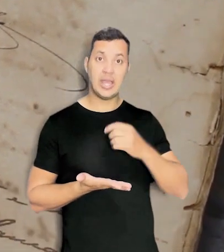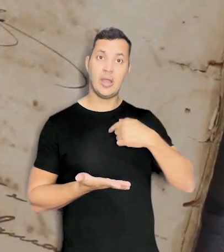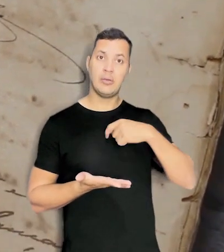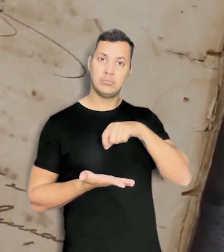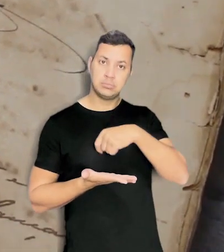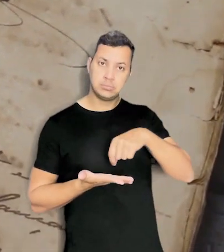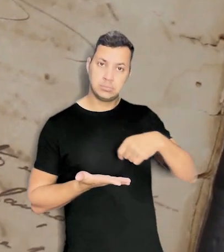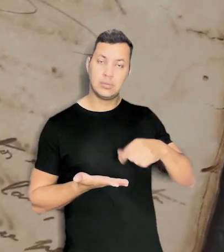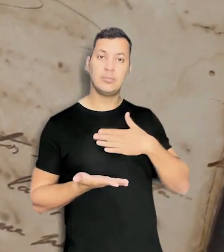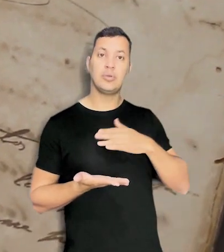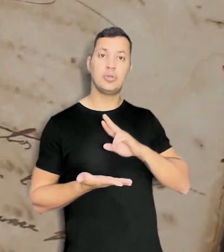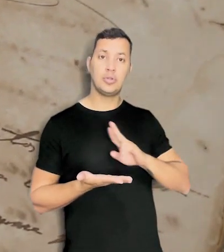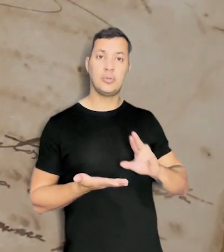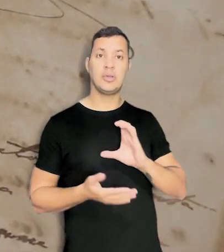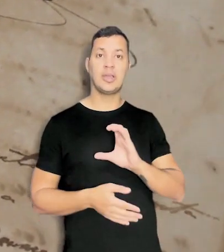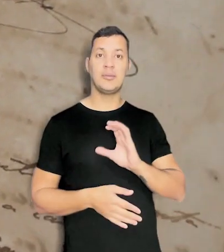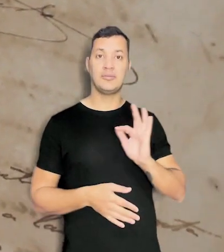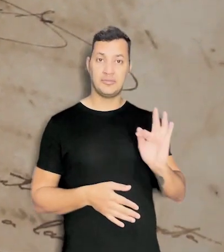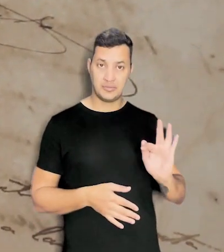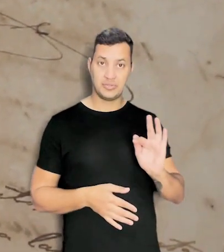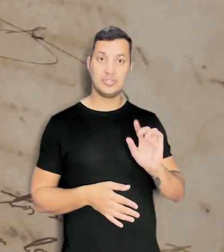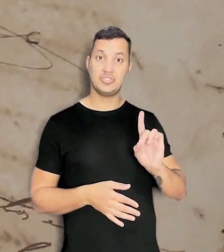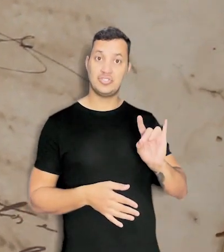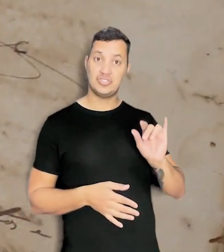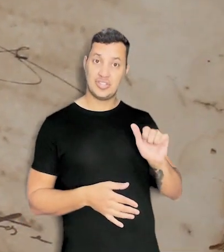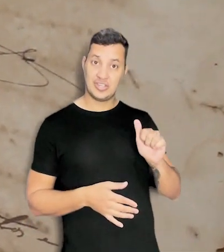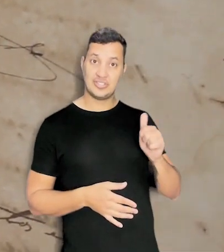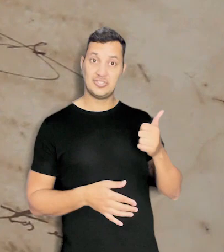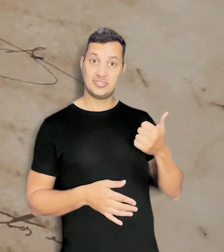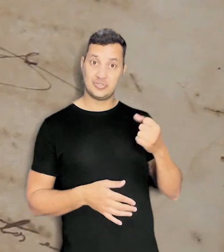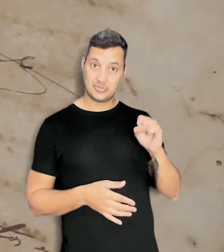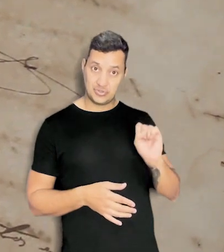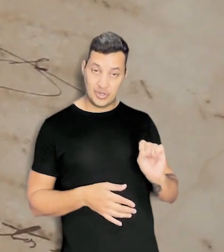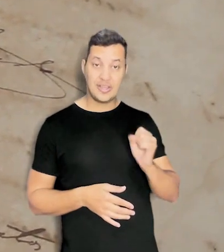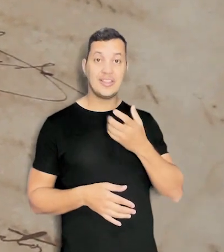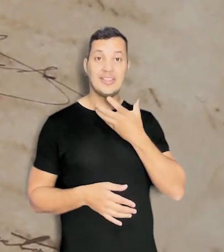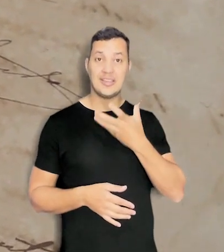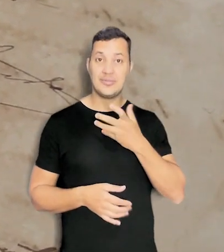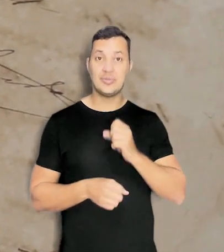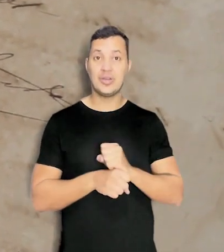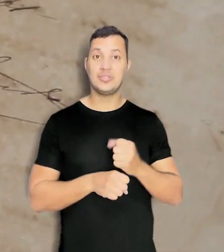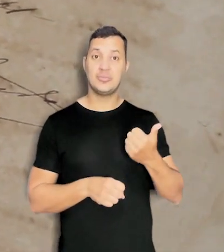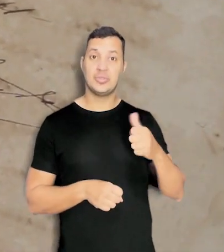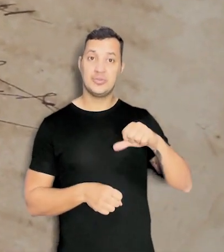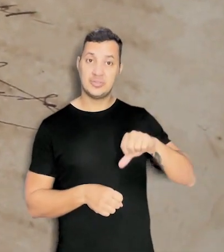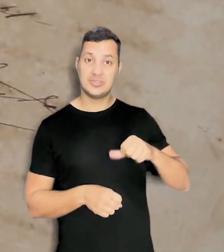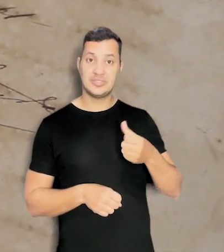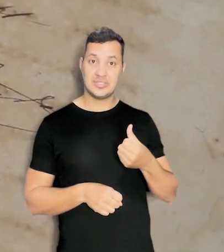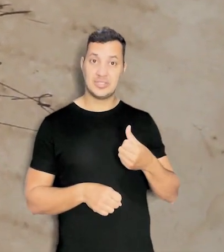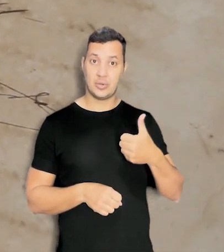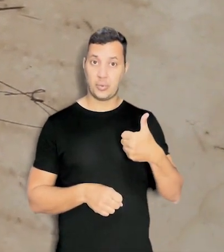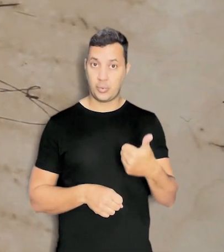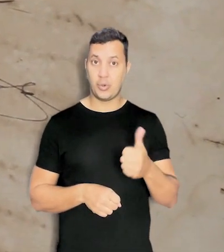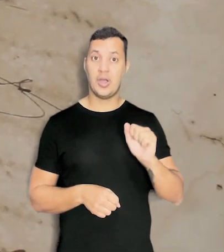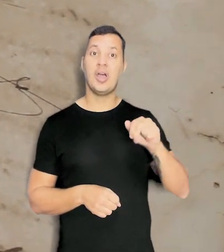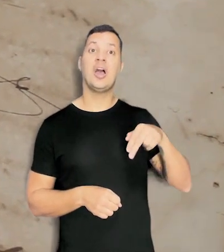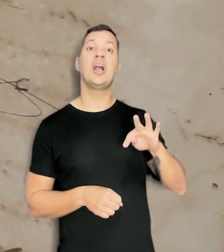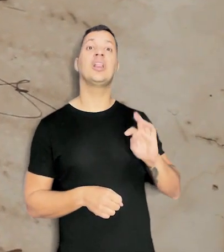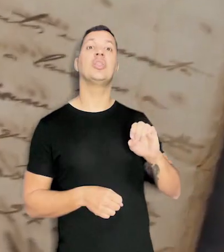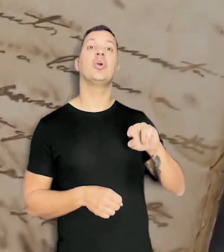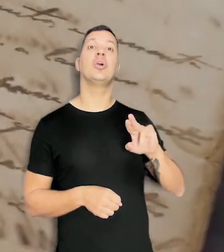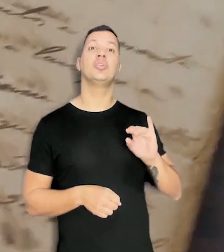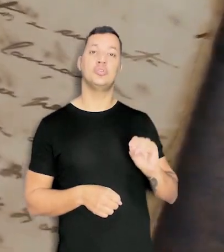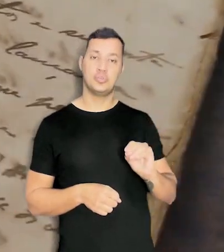assino. Cabo Frio, 18 de dezembro de 1861. Antônio Augusto